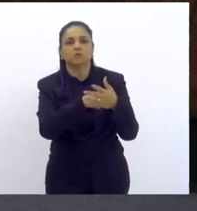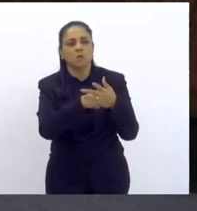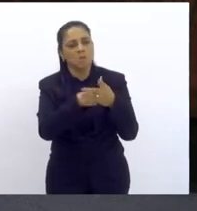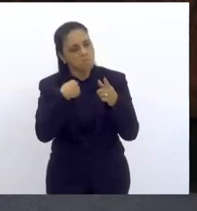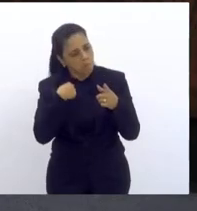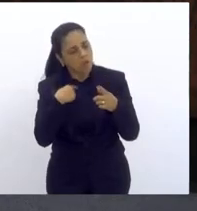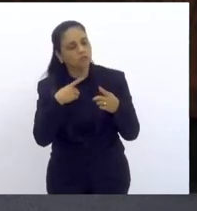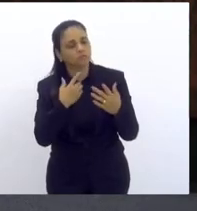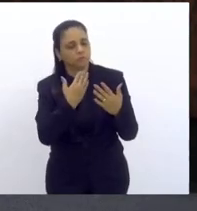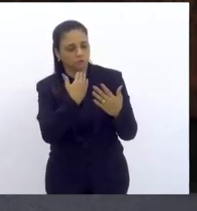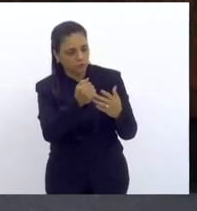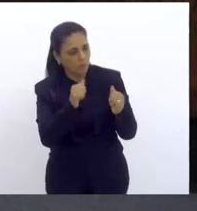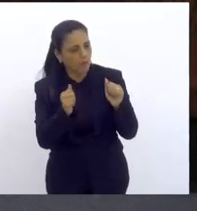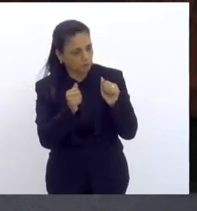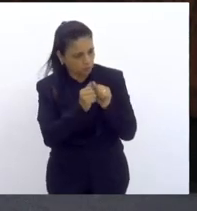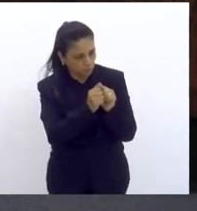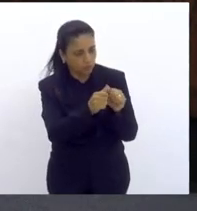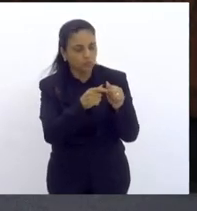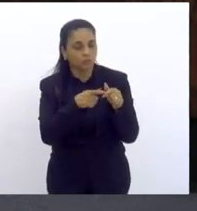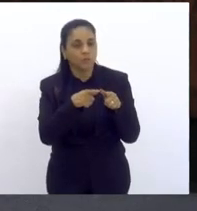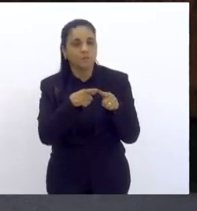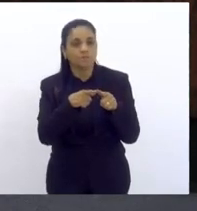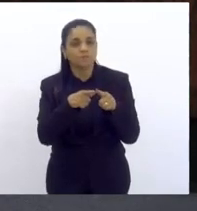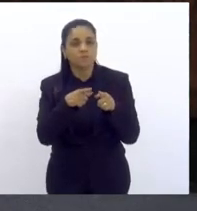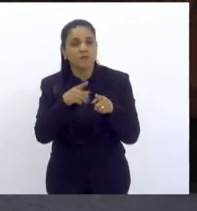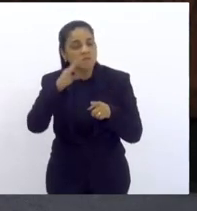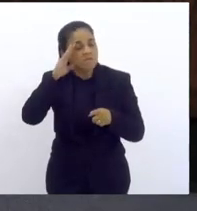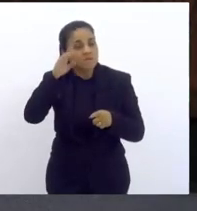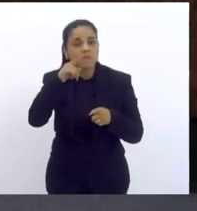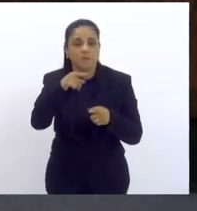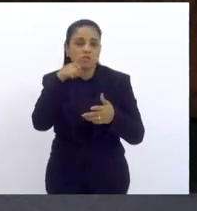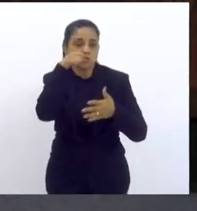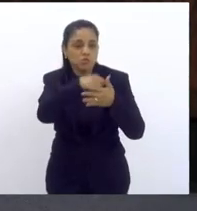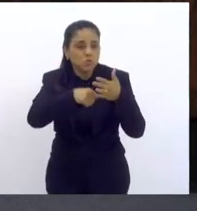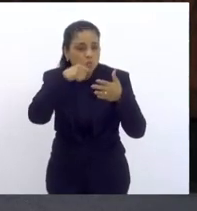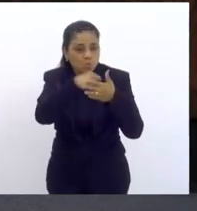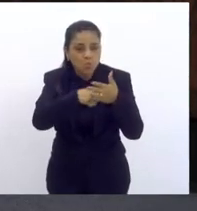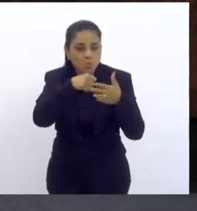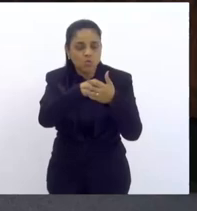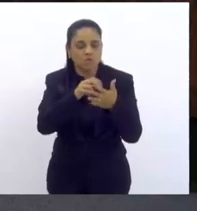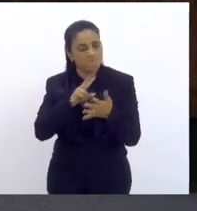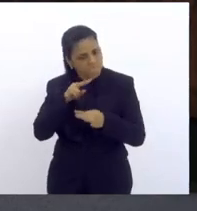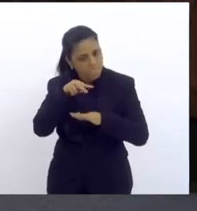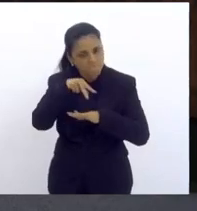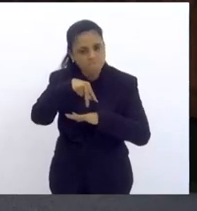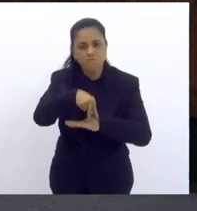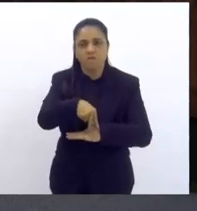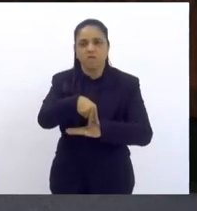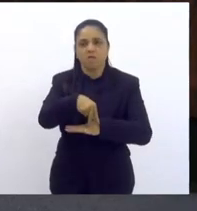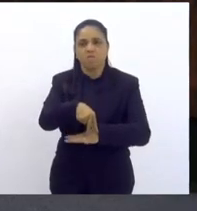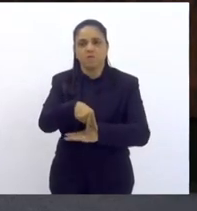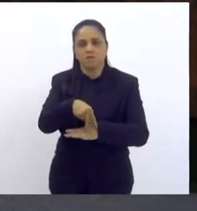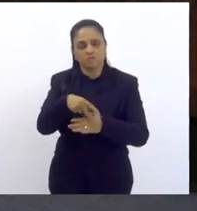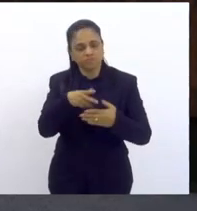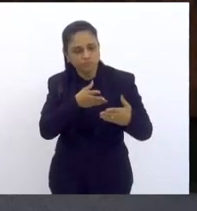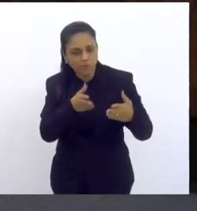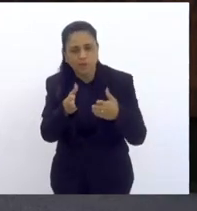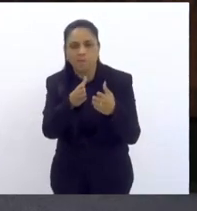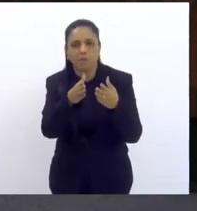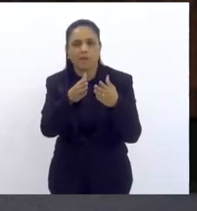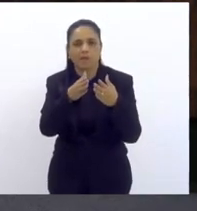absoluta obstinação sobretudo e se manter firme no caminho certo